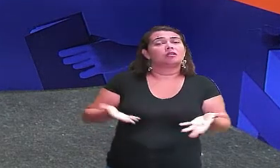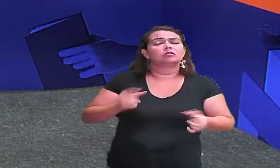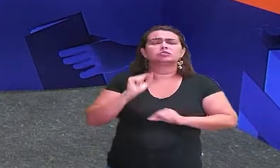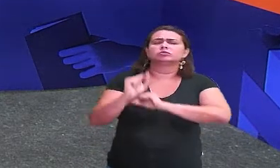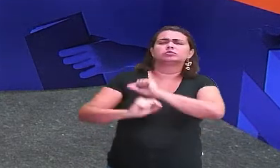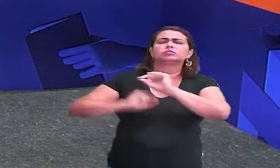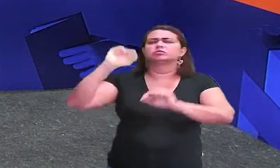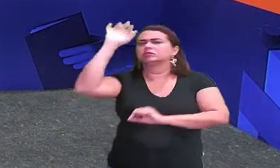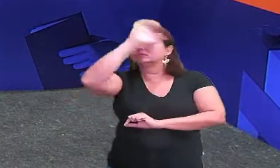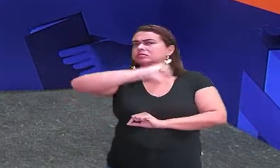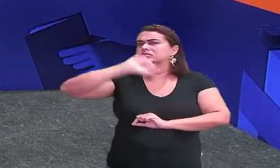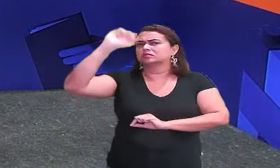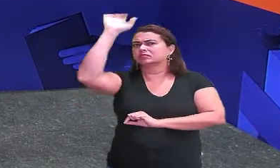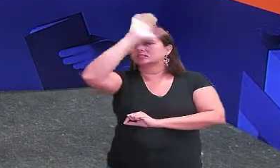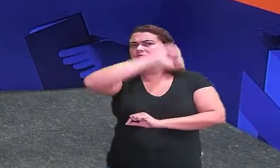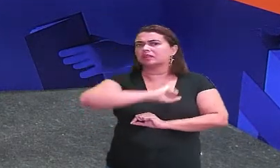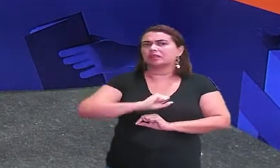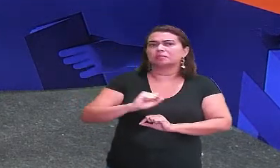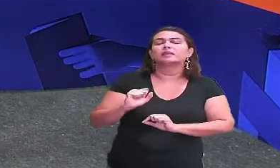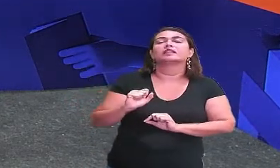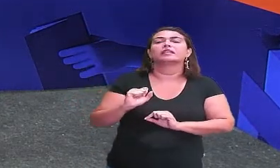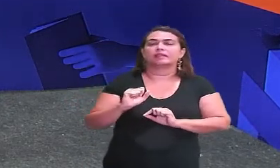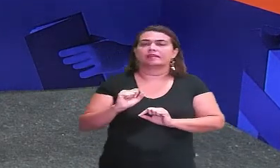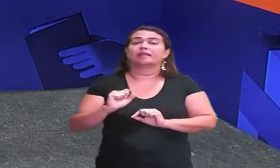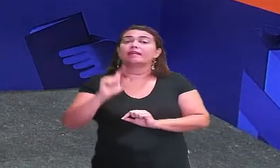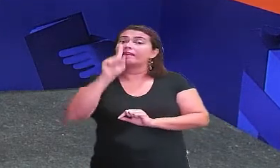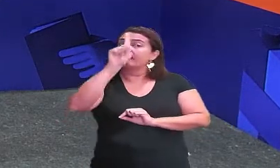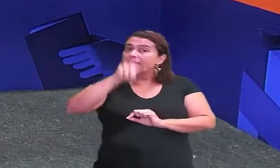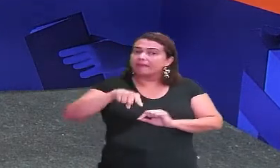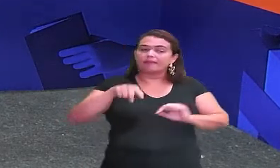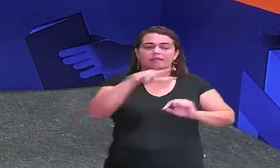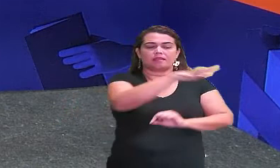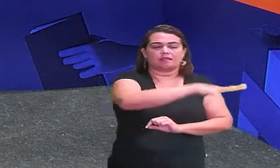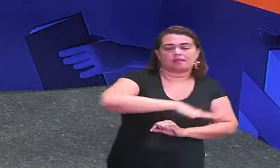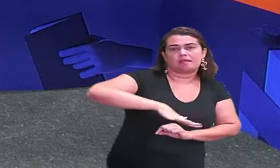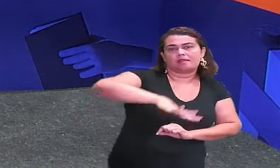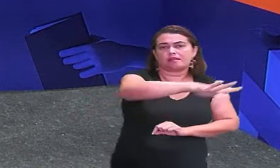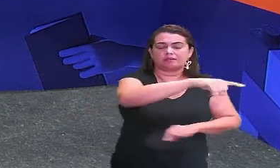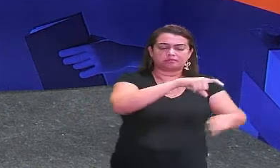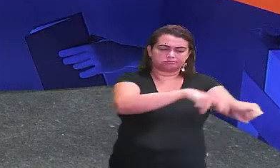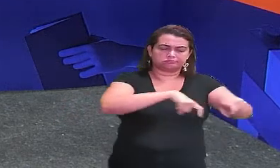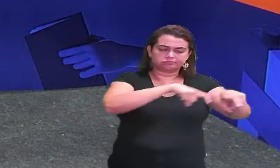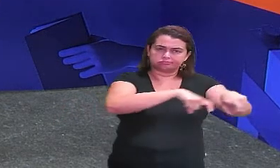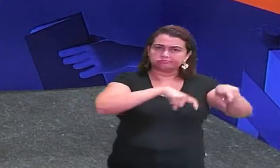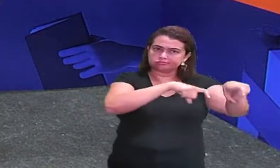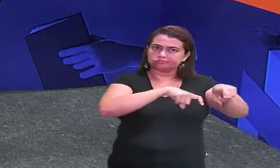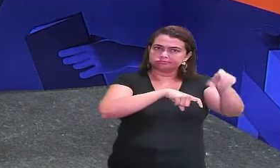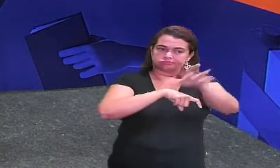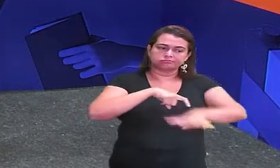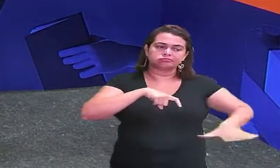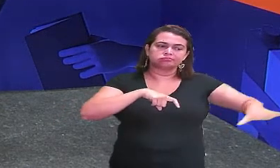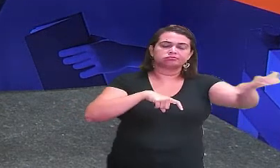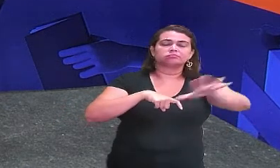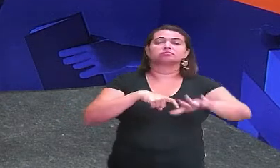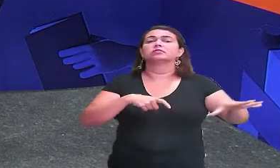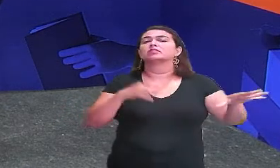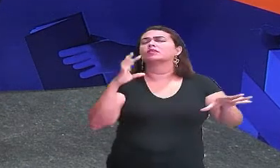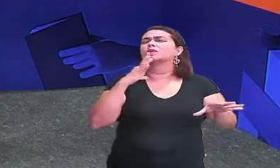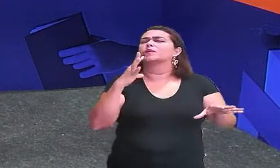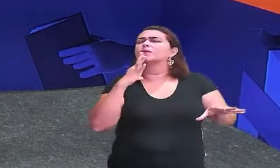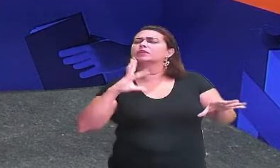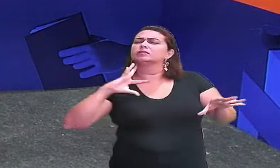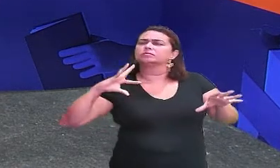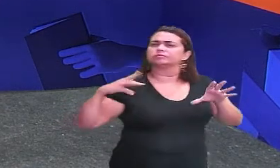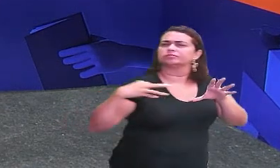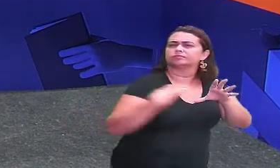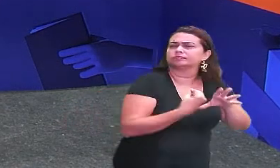explorar muito a nossa zona rural, nossa região, nosso espaço rural do nosso município. Prontos